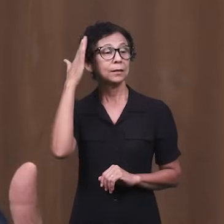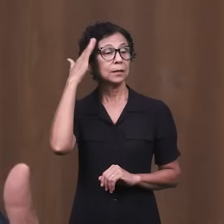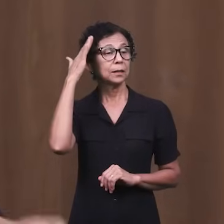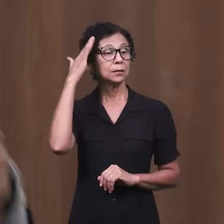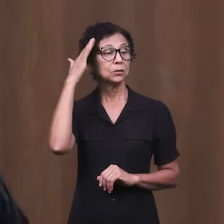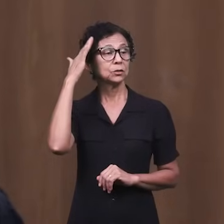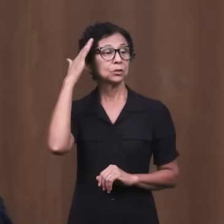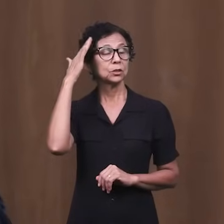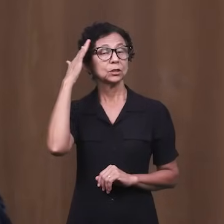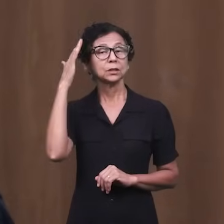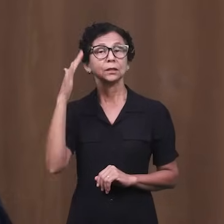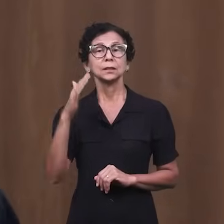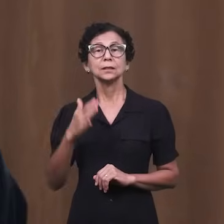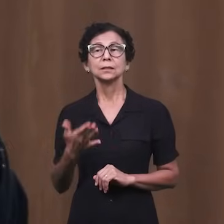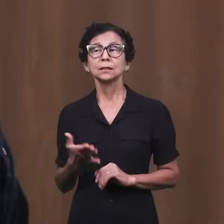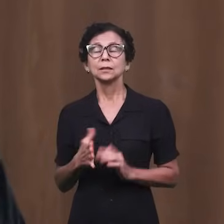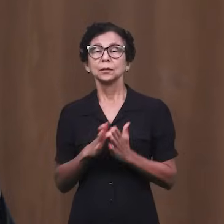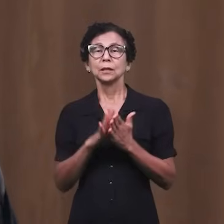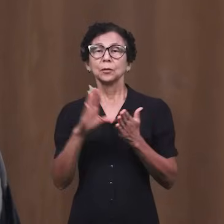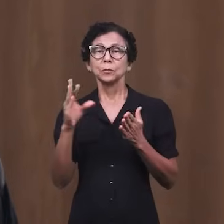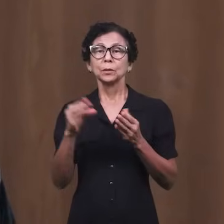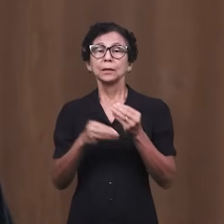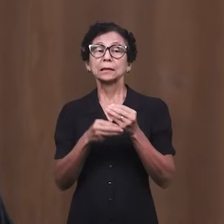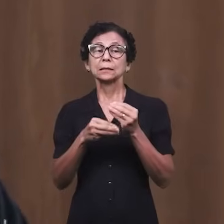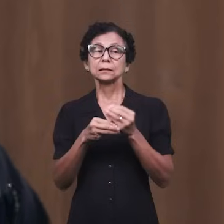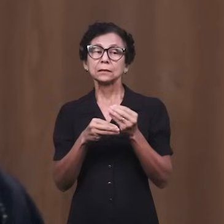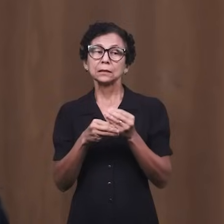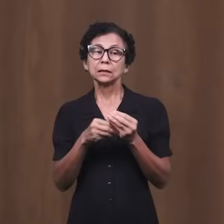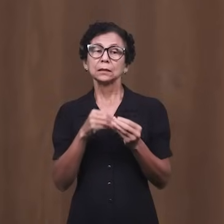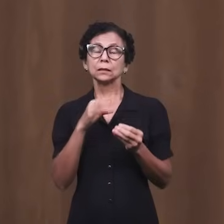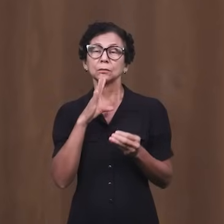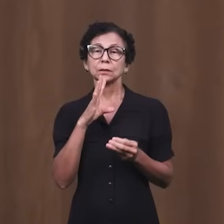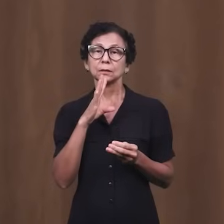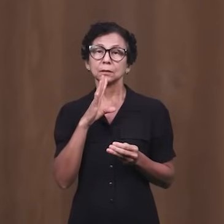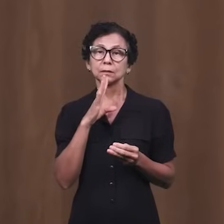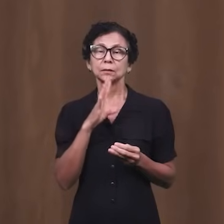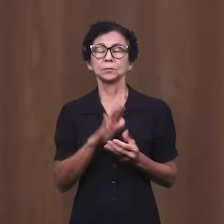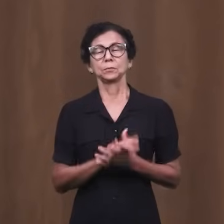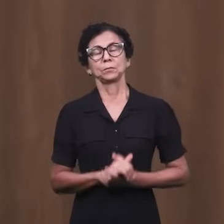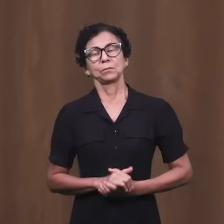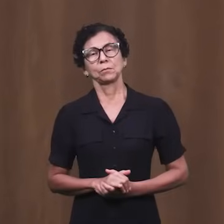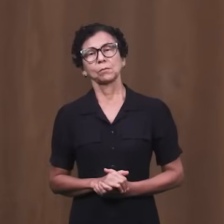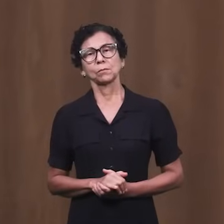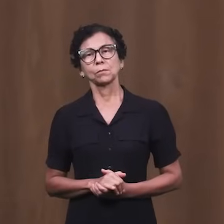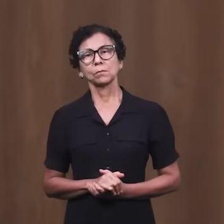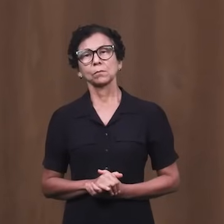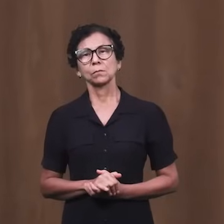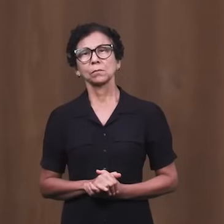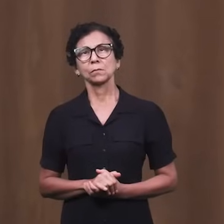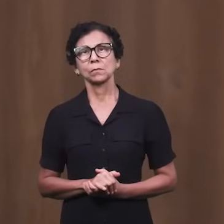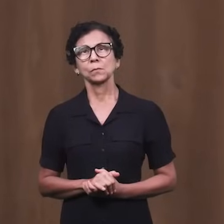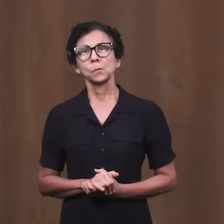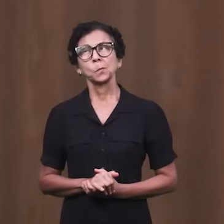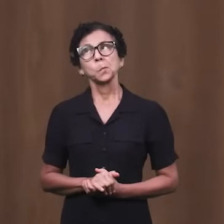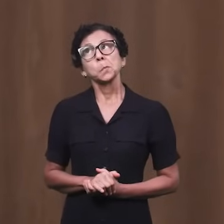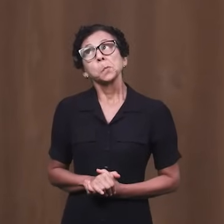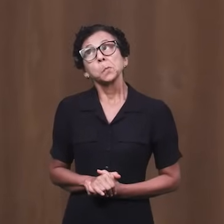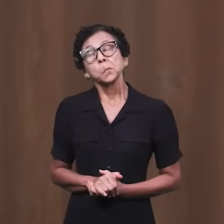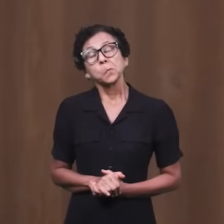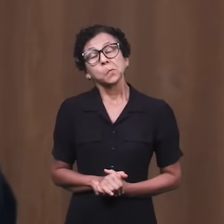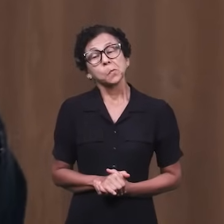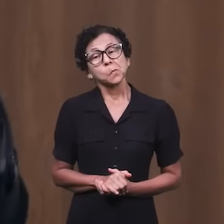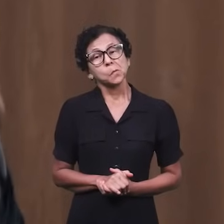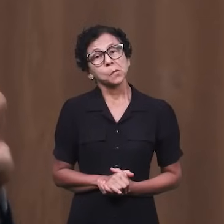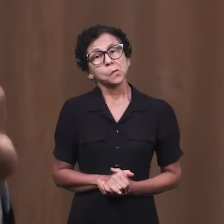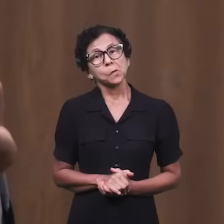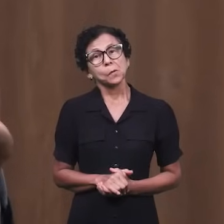palavra de Deus agora isso não garante que Deus vai e te levar